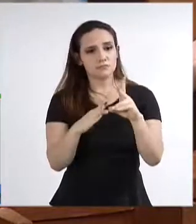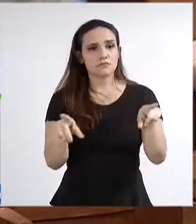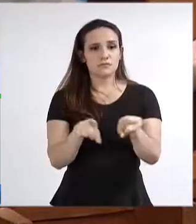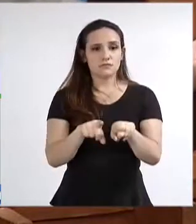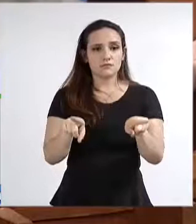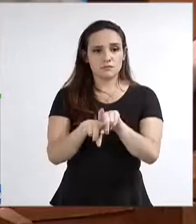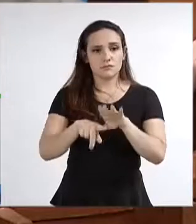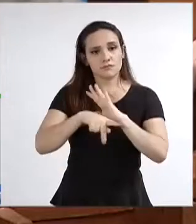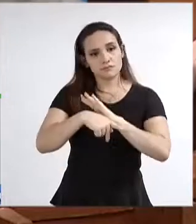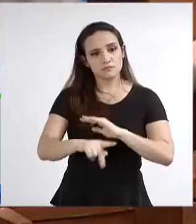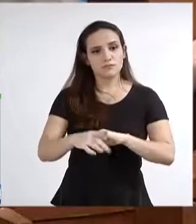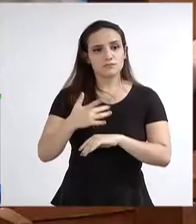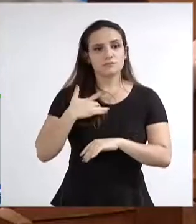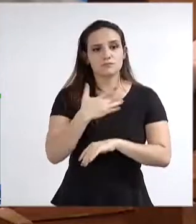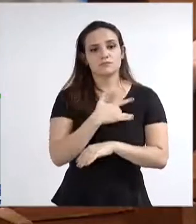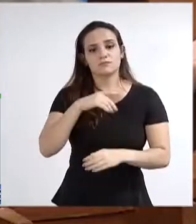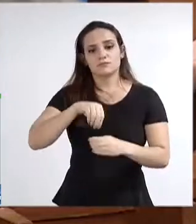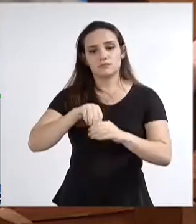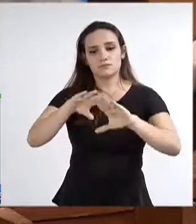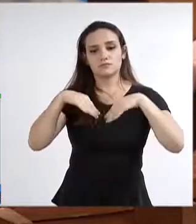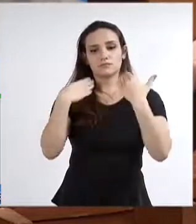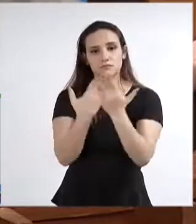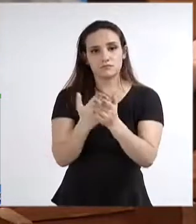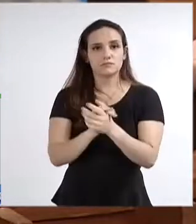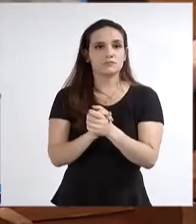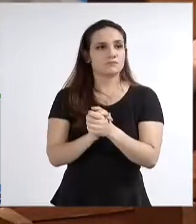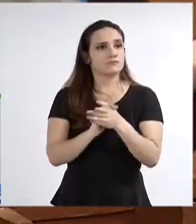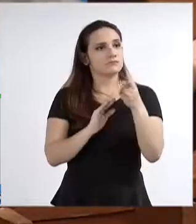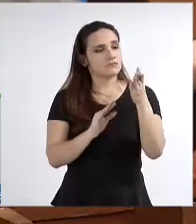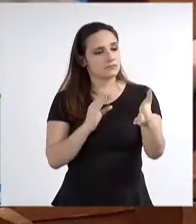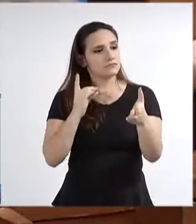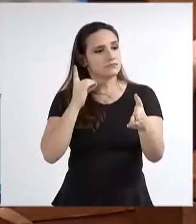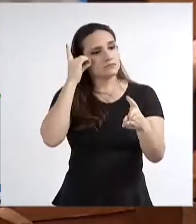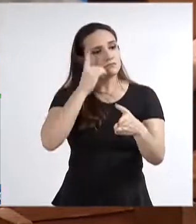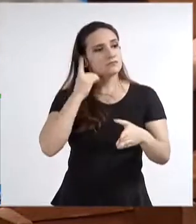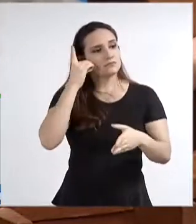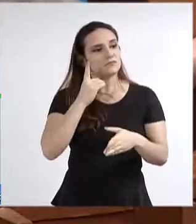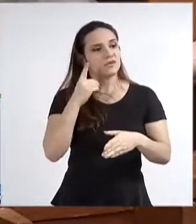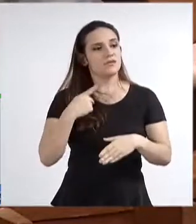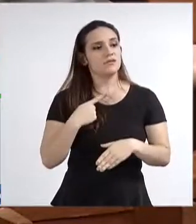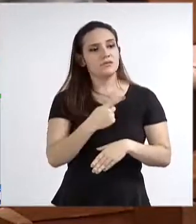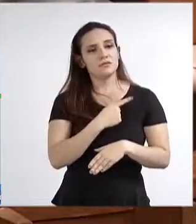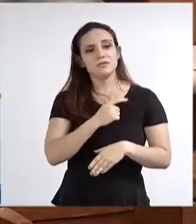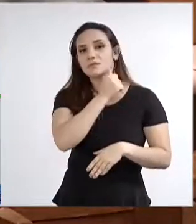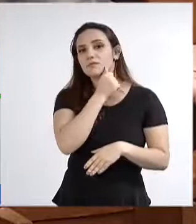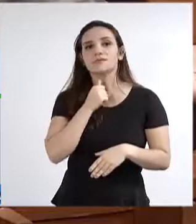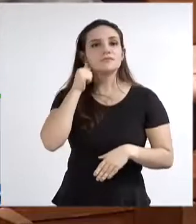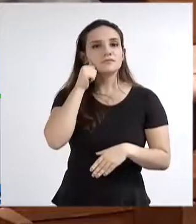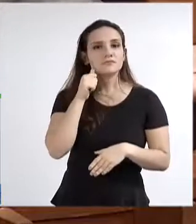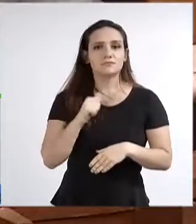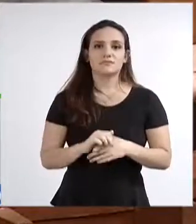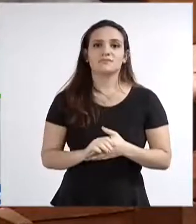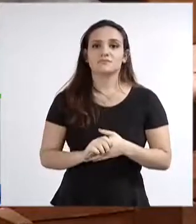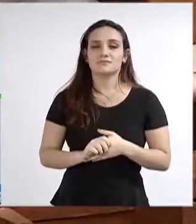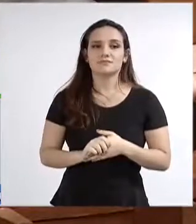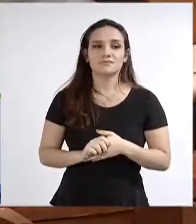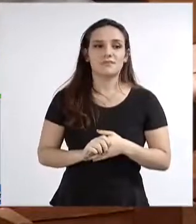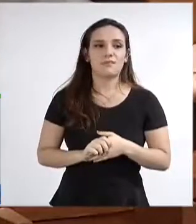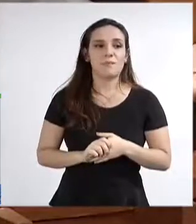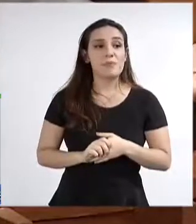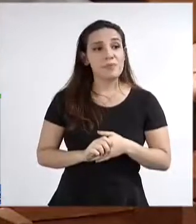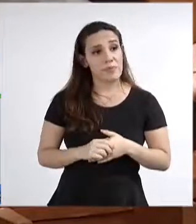nas escolas, deputado pastor Antônio Vaz, se espera que efetivamente a